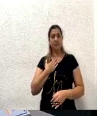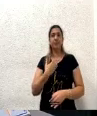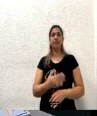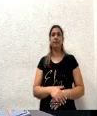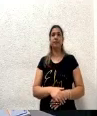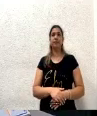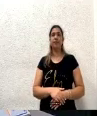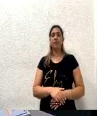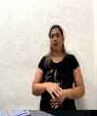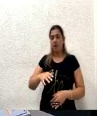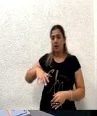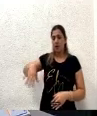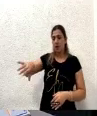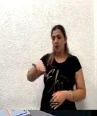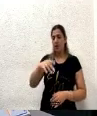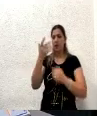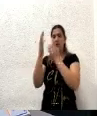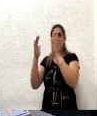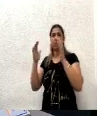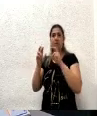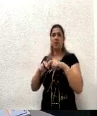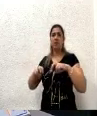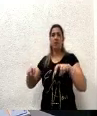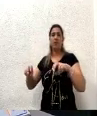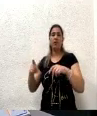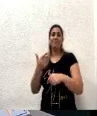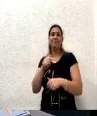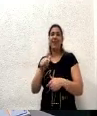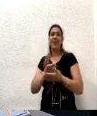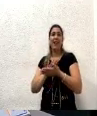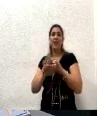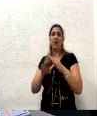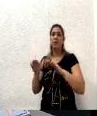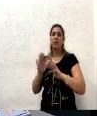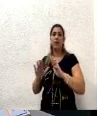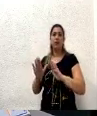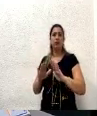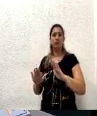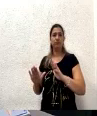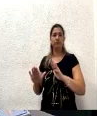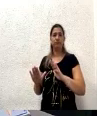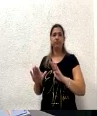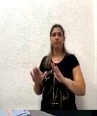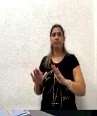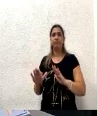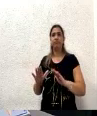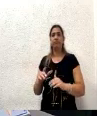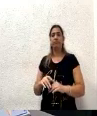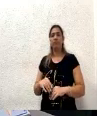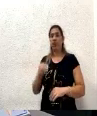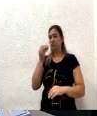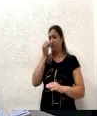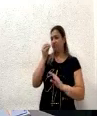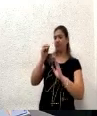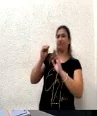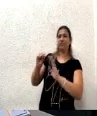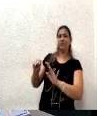Uma praça que não tem cuidado nenhum, que está